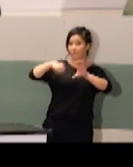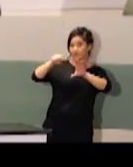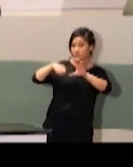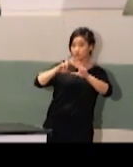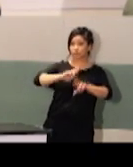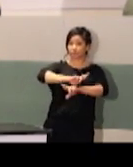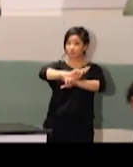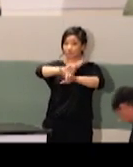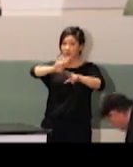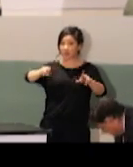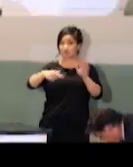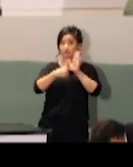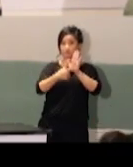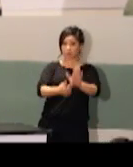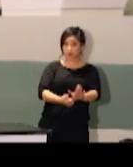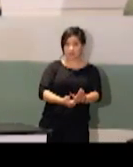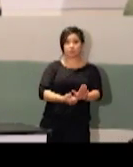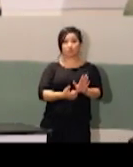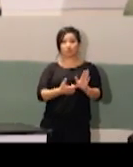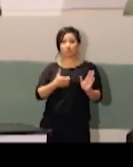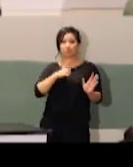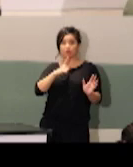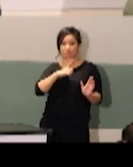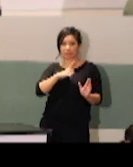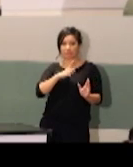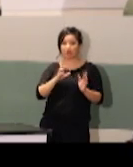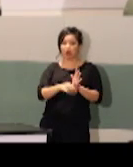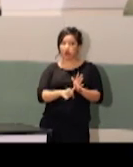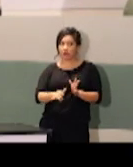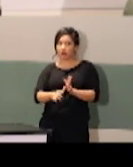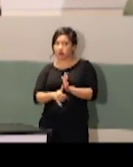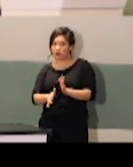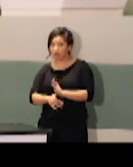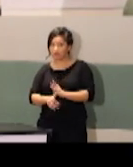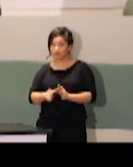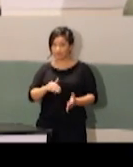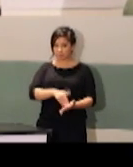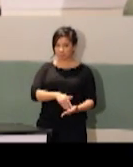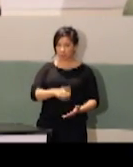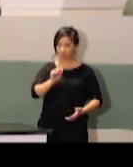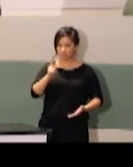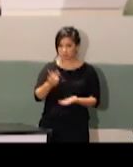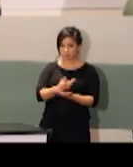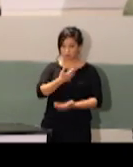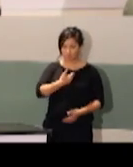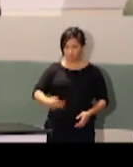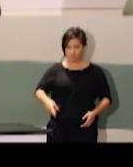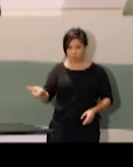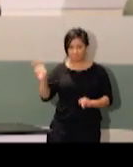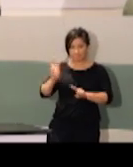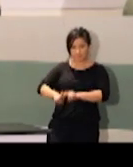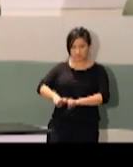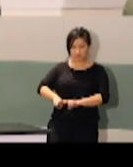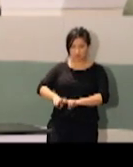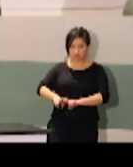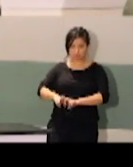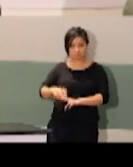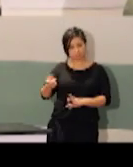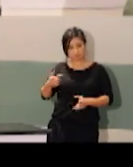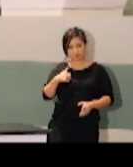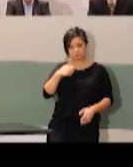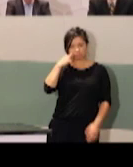um constrangimento para toda uma cidade e até para a nossa nação. É evidente que, como político da cidade, também fiquei